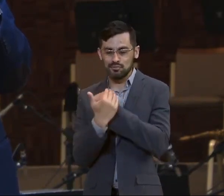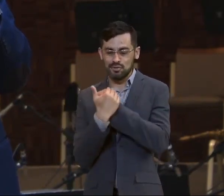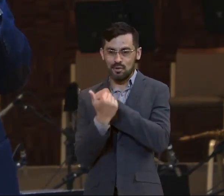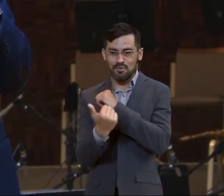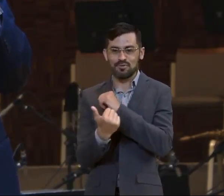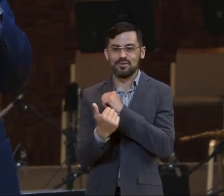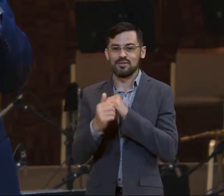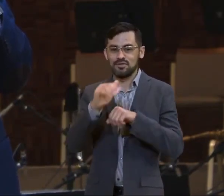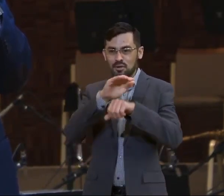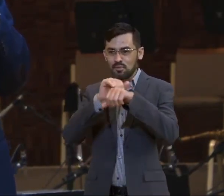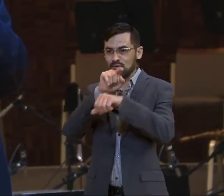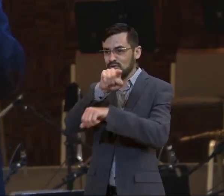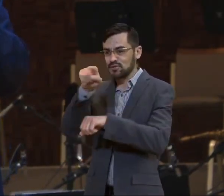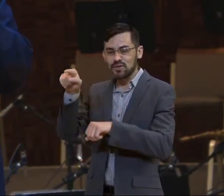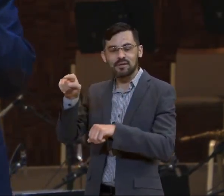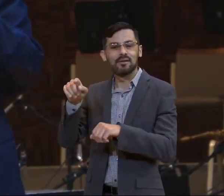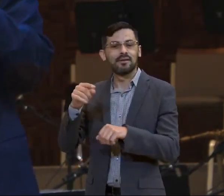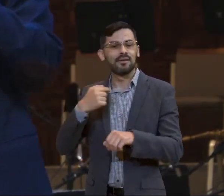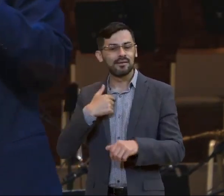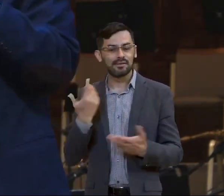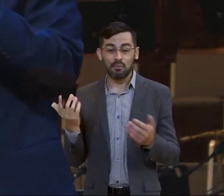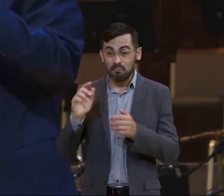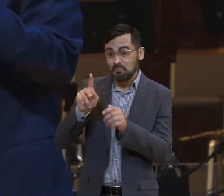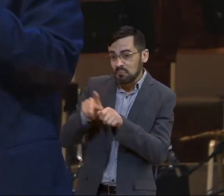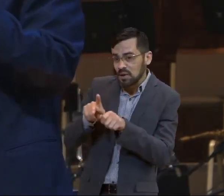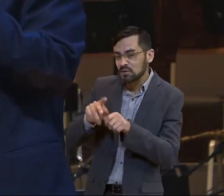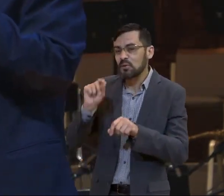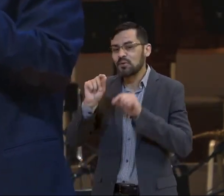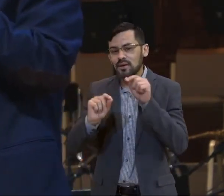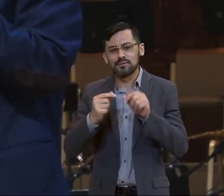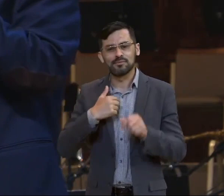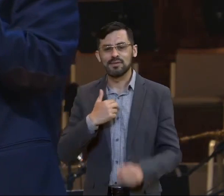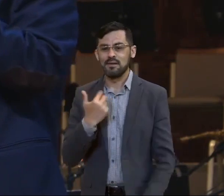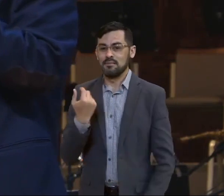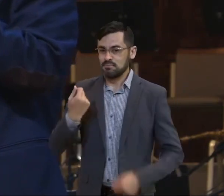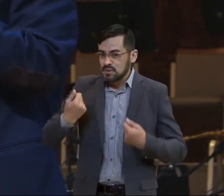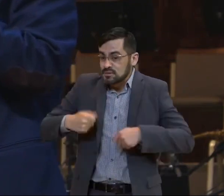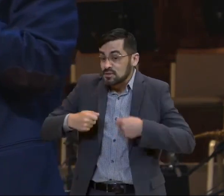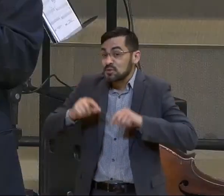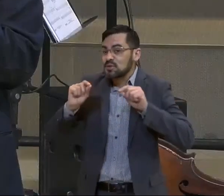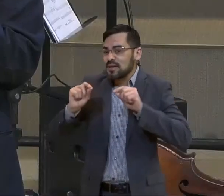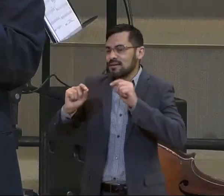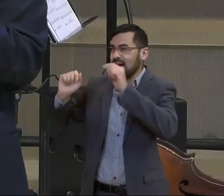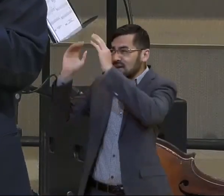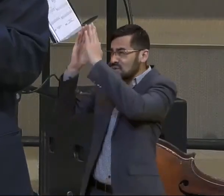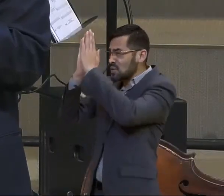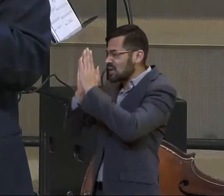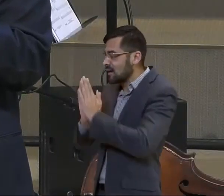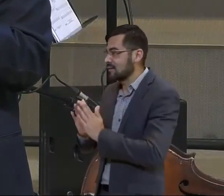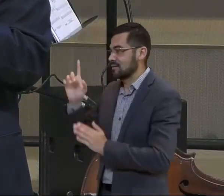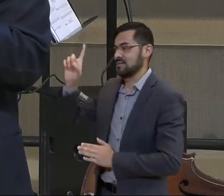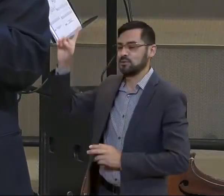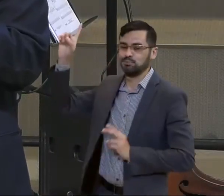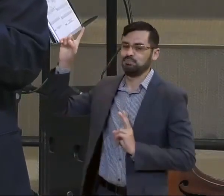andar com ele, e por isso eu não tenho outra maneira de viver na presença dele a não ser como um